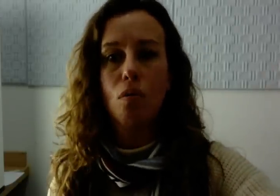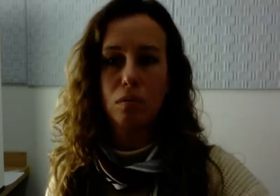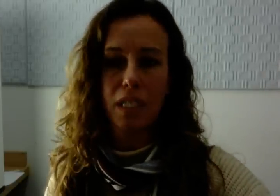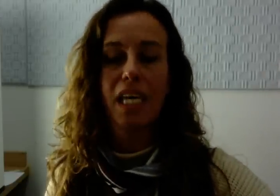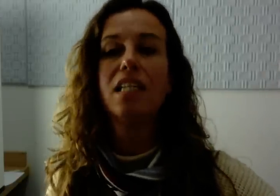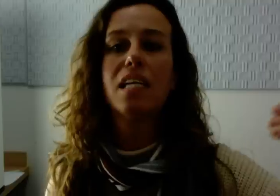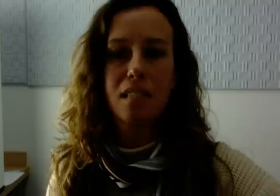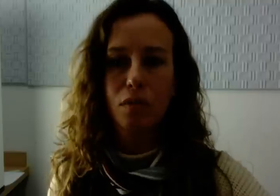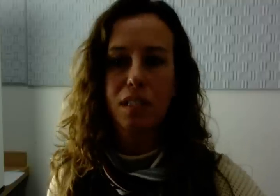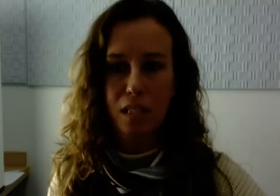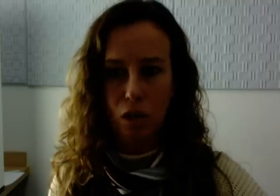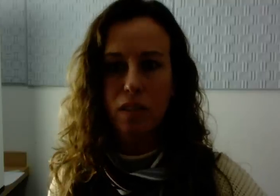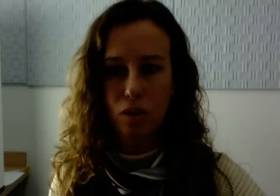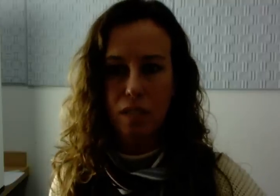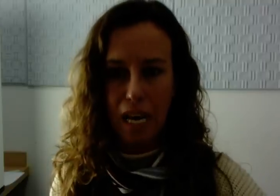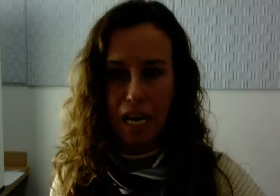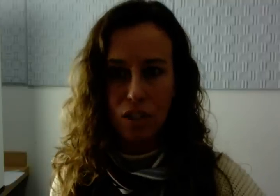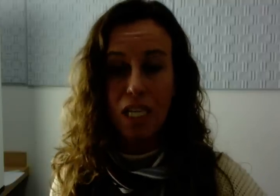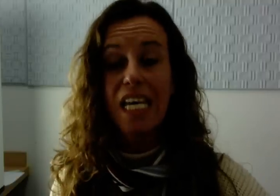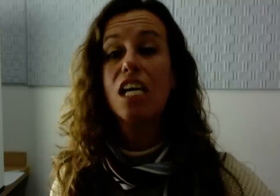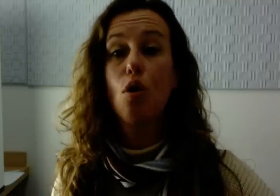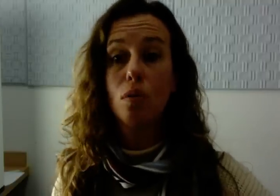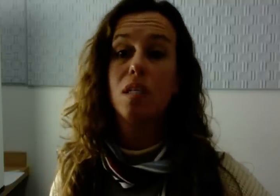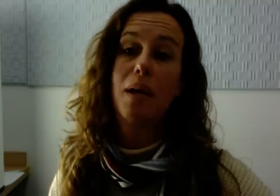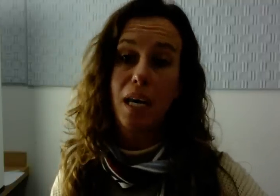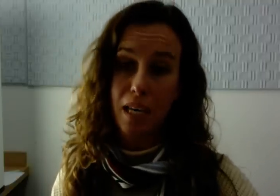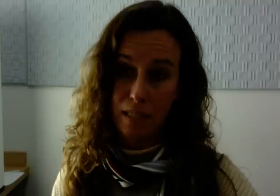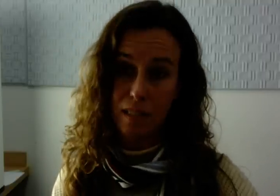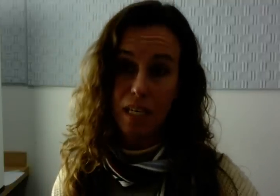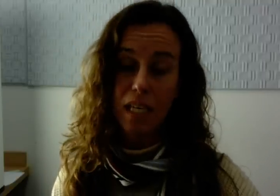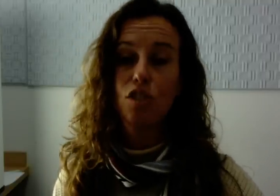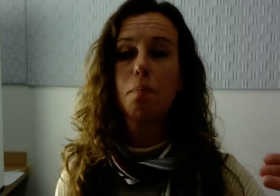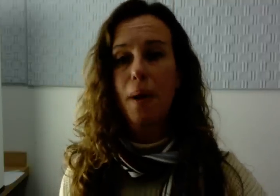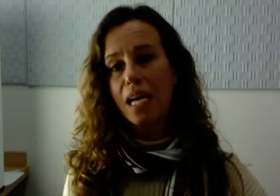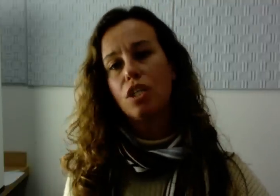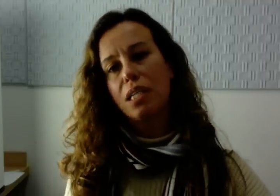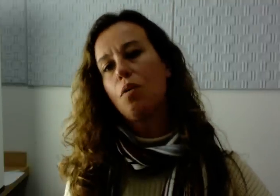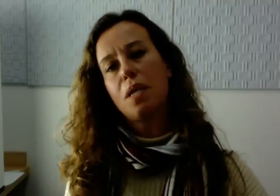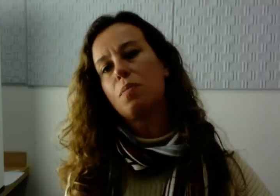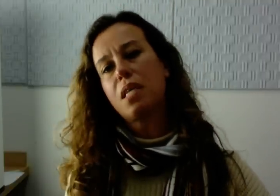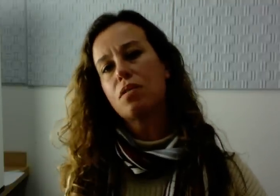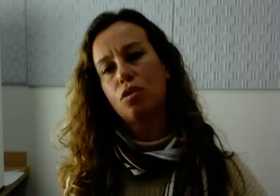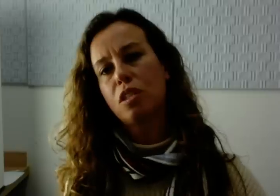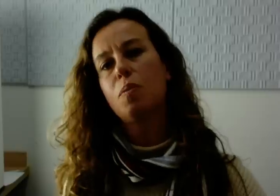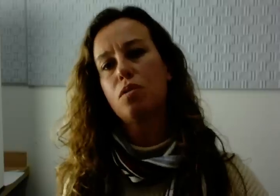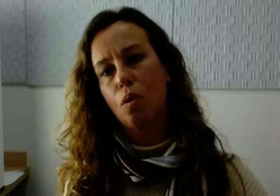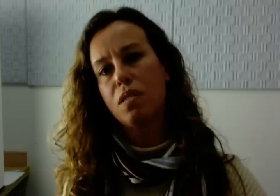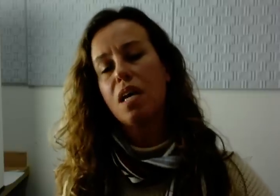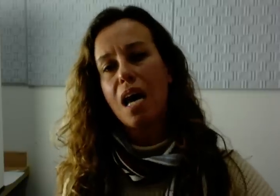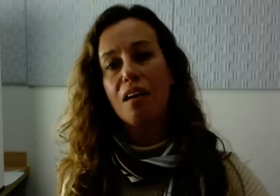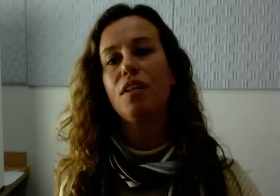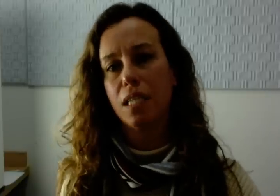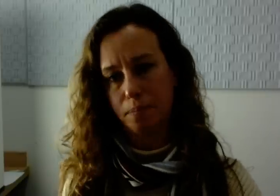com queem interação na nossa sociedade encontra Barreiras que te impede a ter o mesmo acesso que as outras